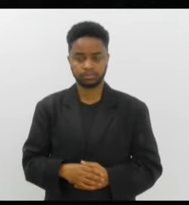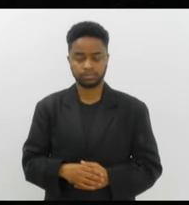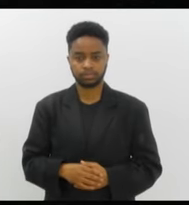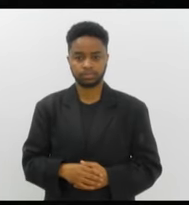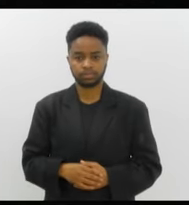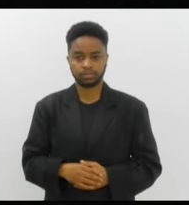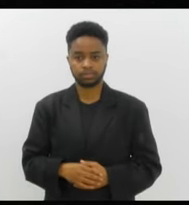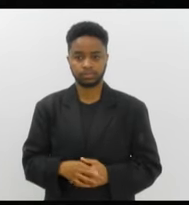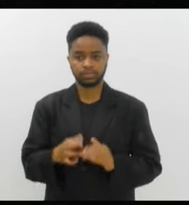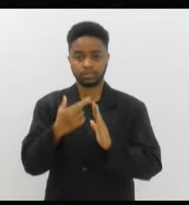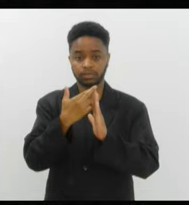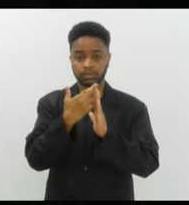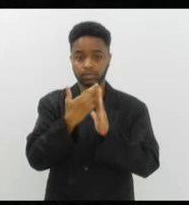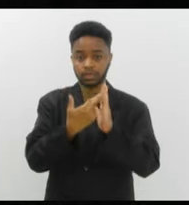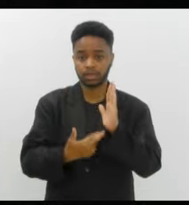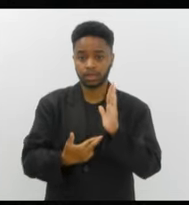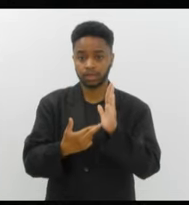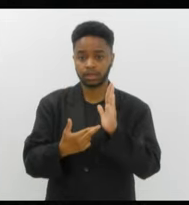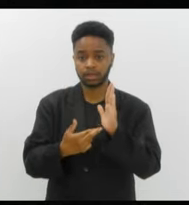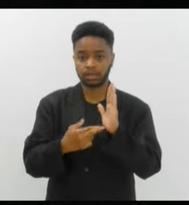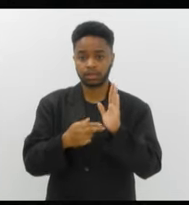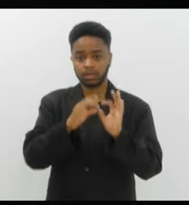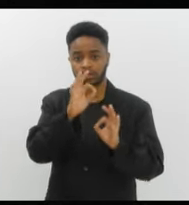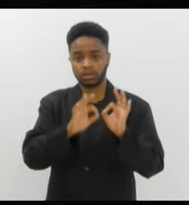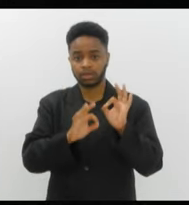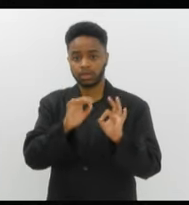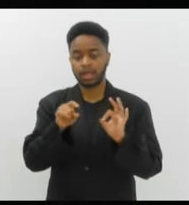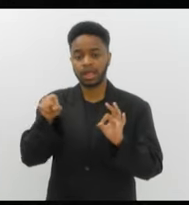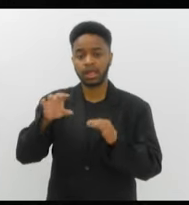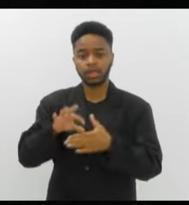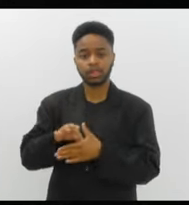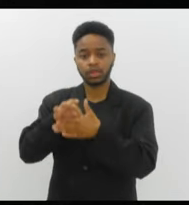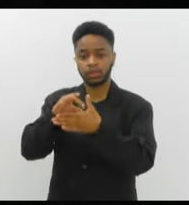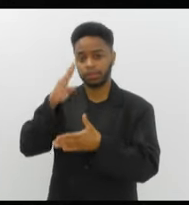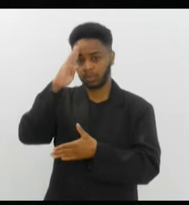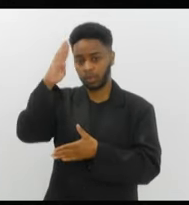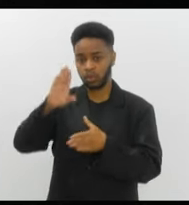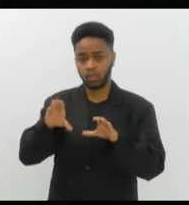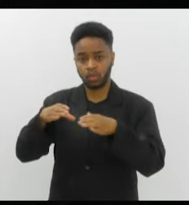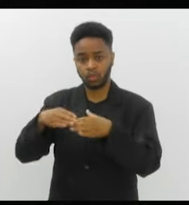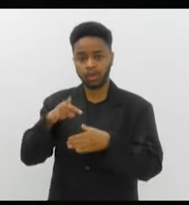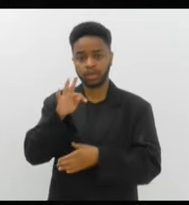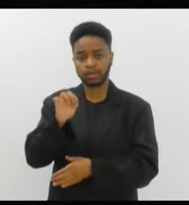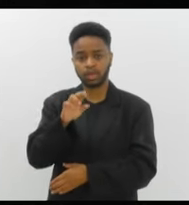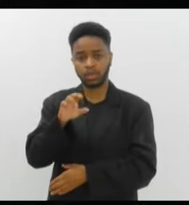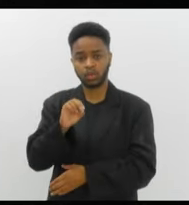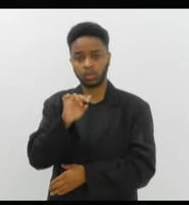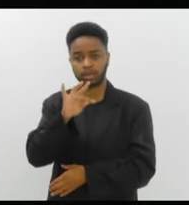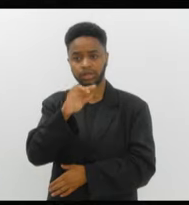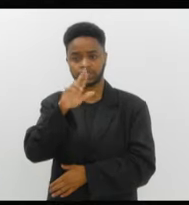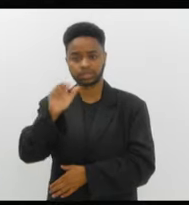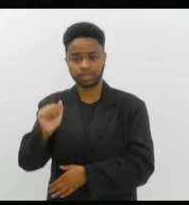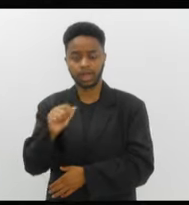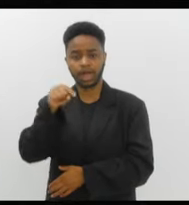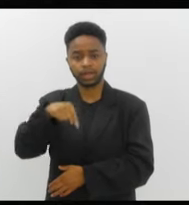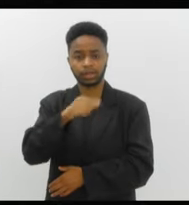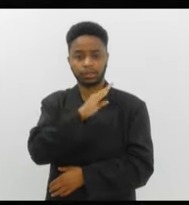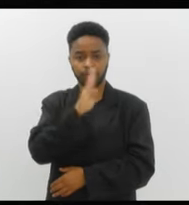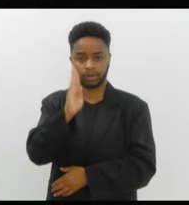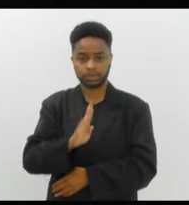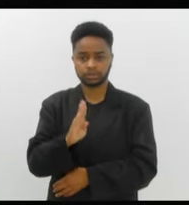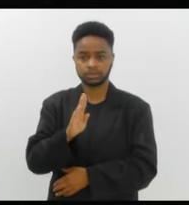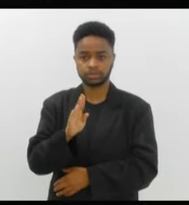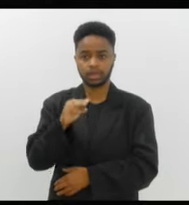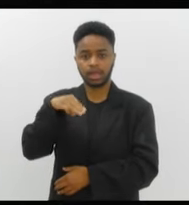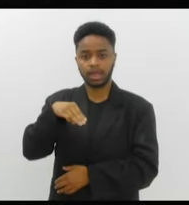relatado por aquele que lidera um dos maiores grupos terroristas do Brasil, MTST, aquele que